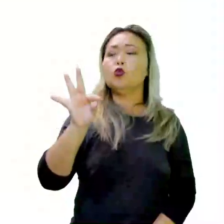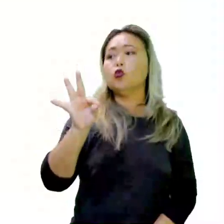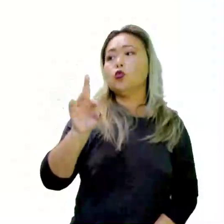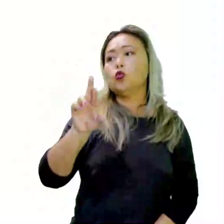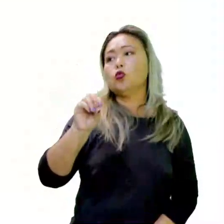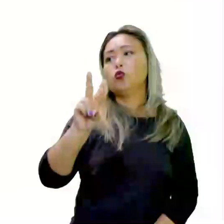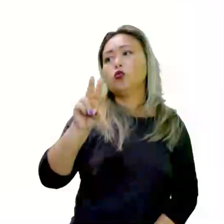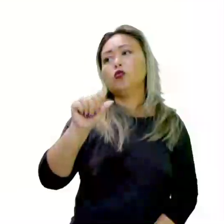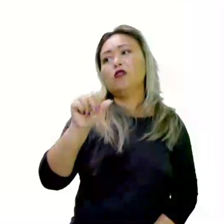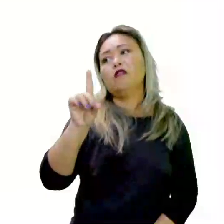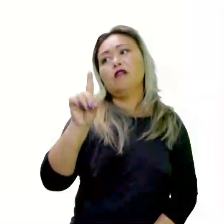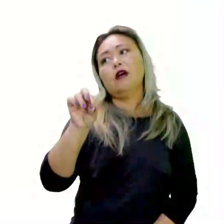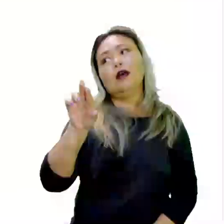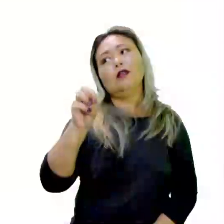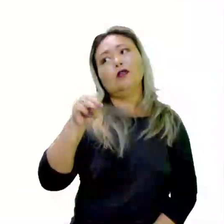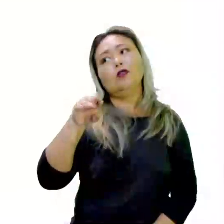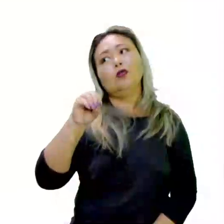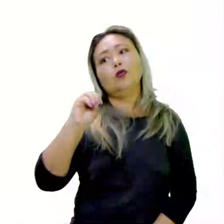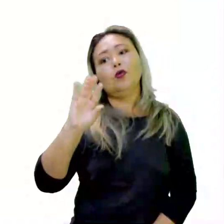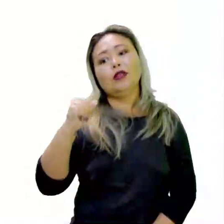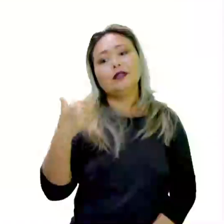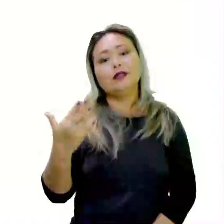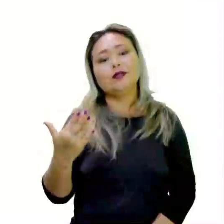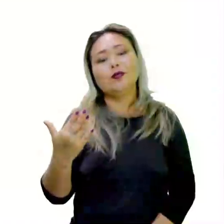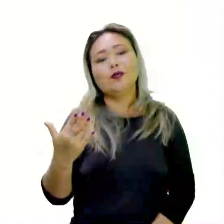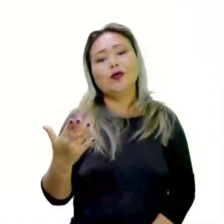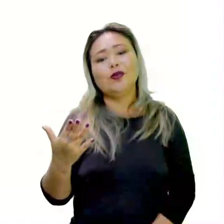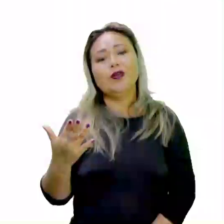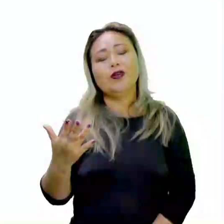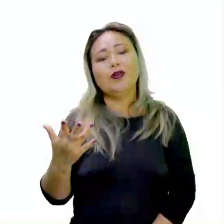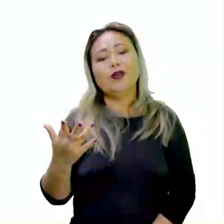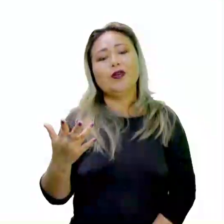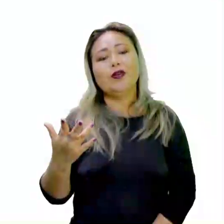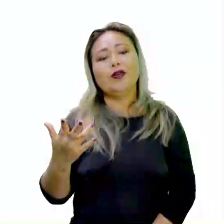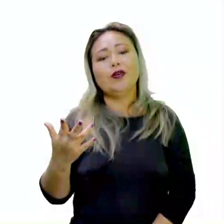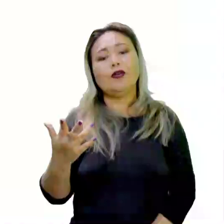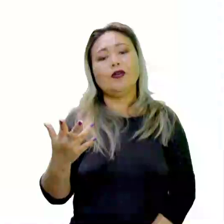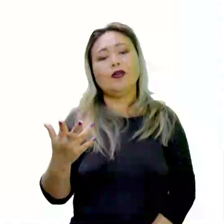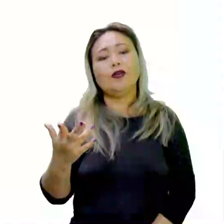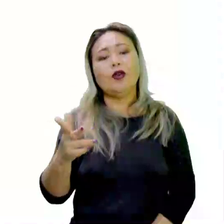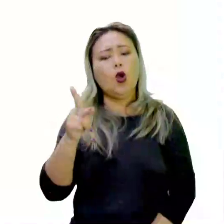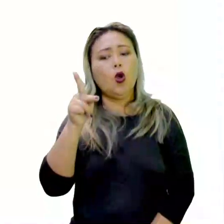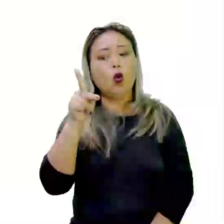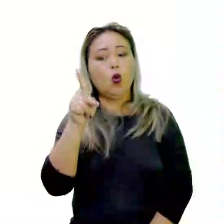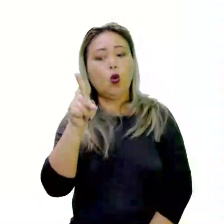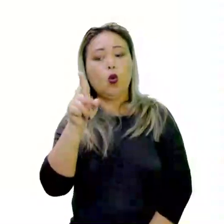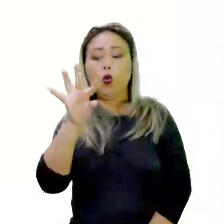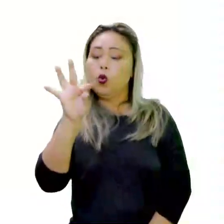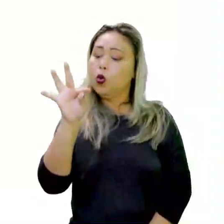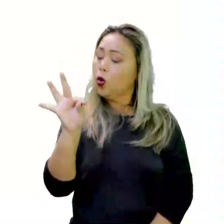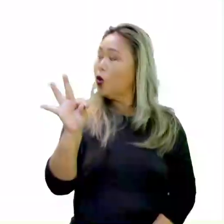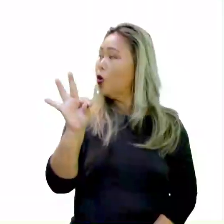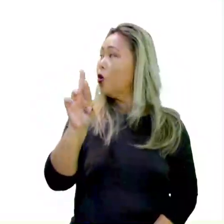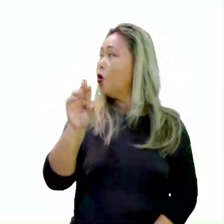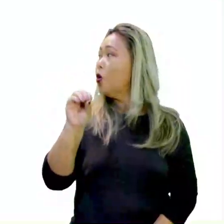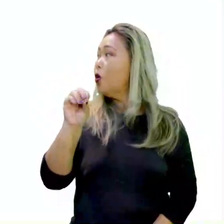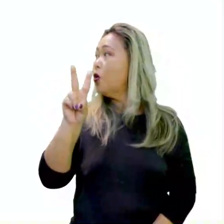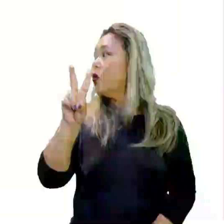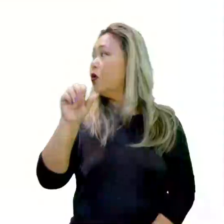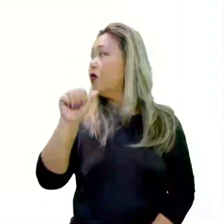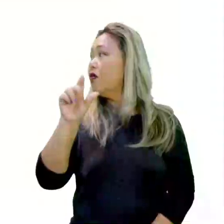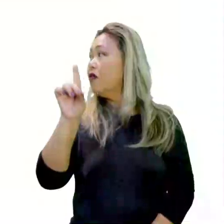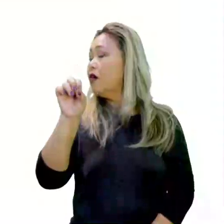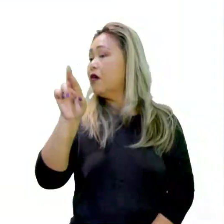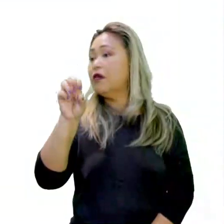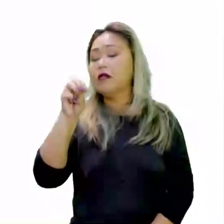travadorismo, professor Alexandre. Fala um pouquinho aí dessa literatura. É uma palavrinha difícil, né? Trovadorismo.